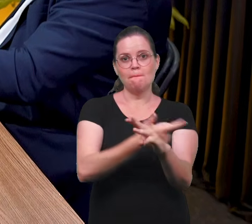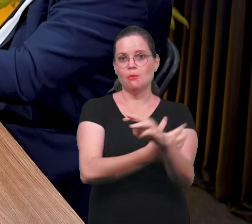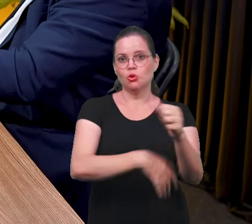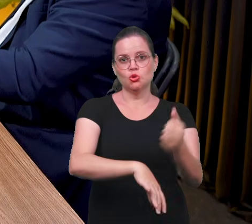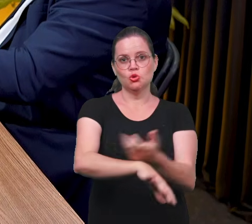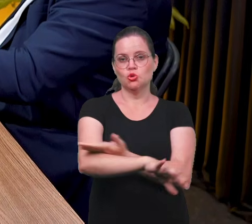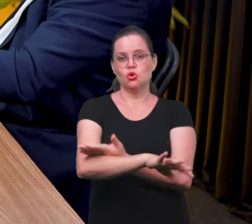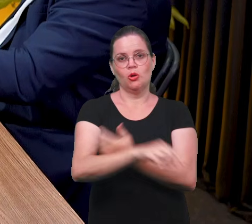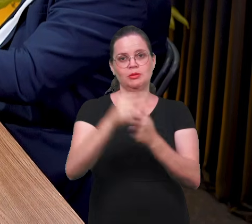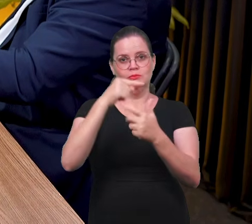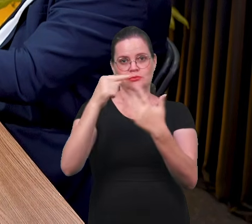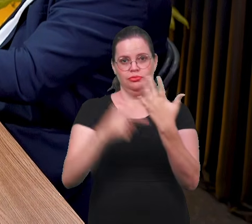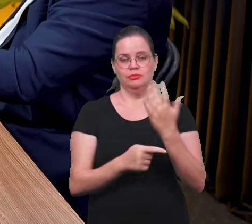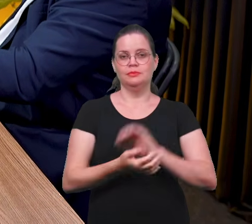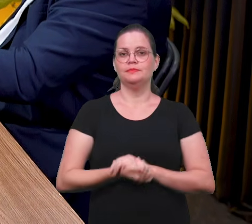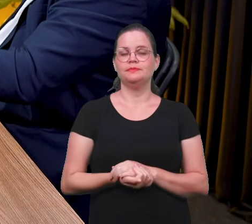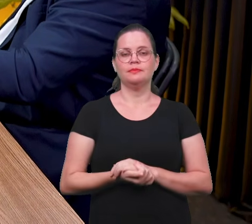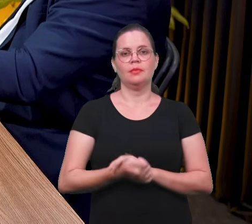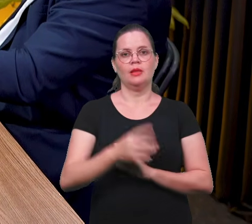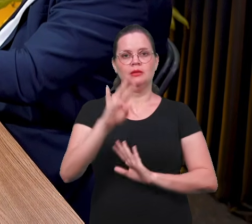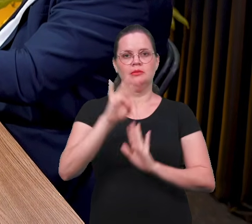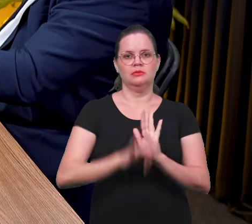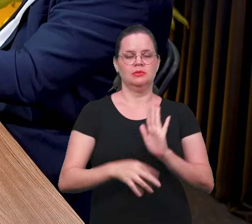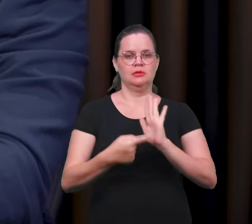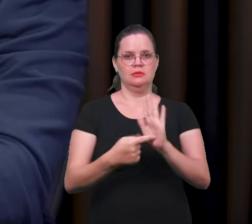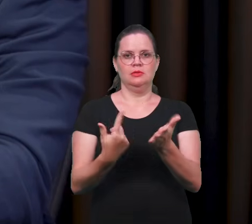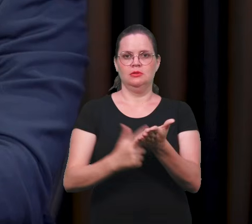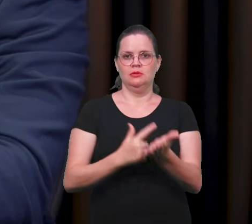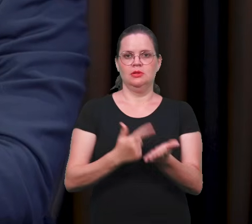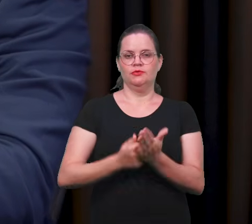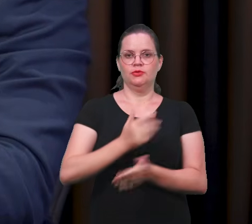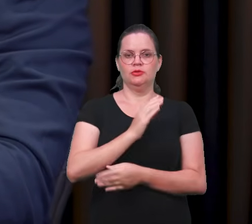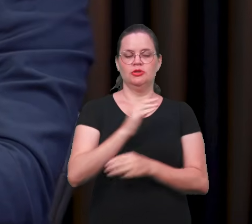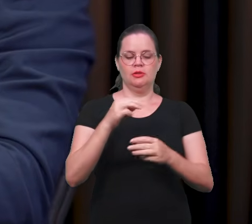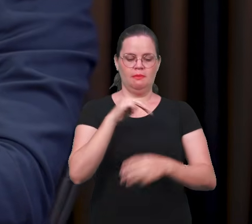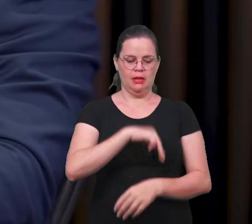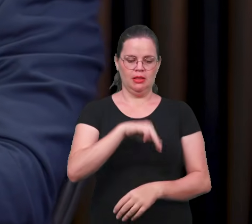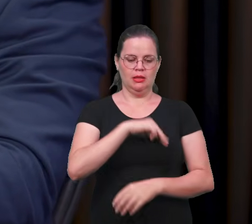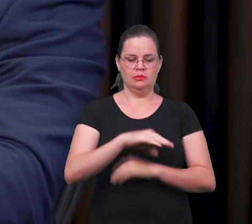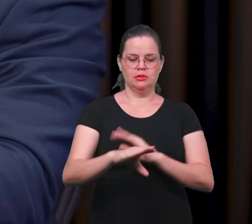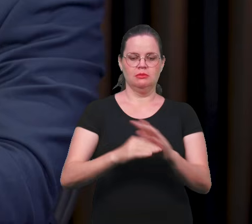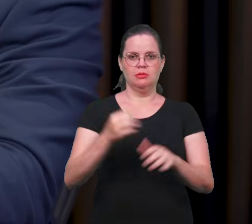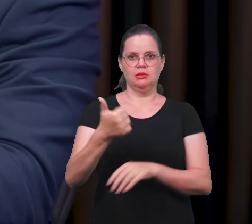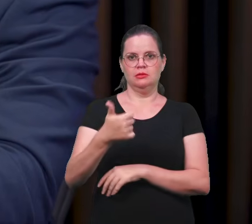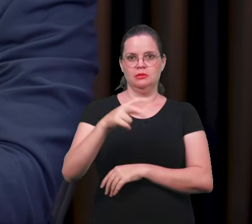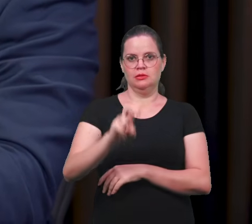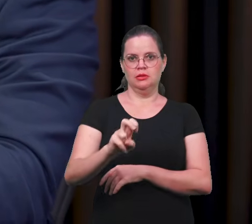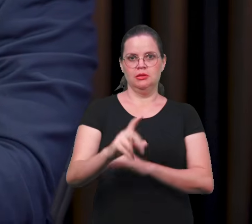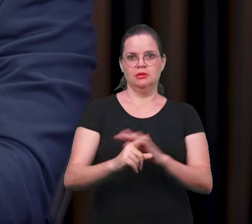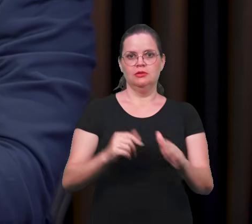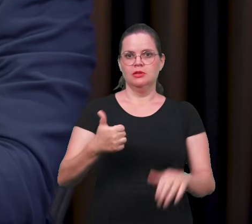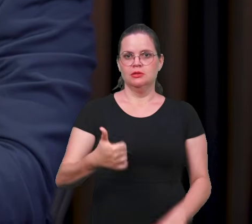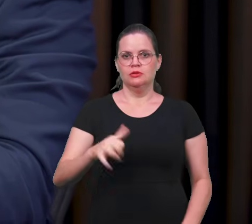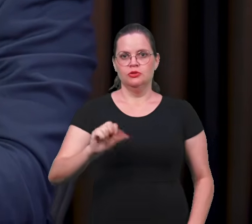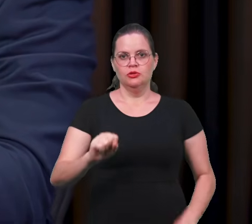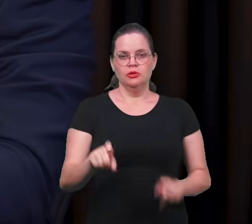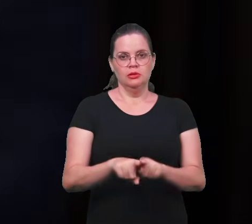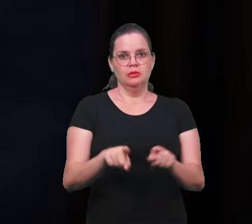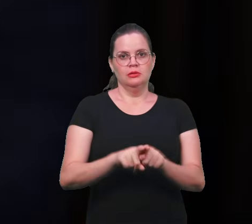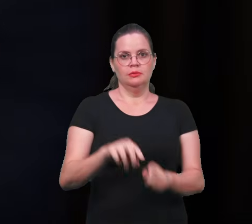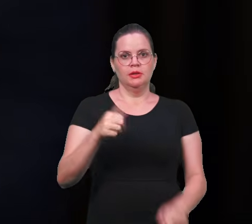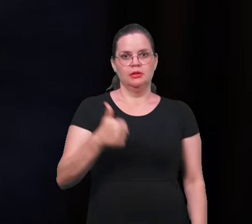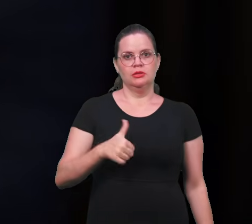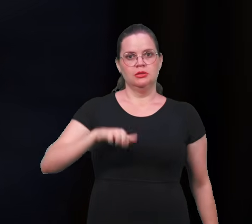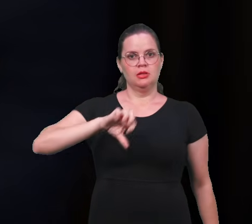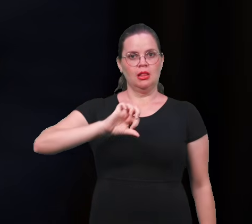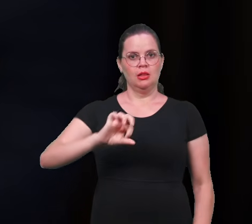palavra do Senhor no Evangelho de Mateus, no capítulo 15, verso 18 e 19, diz assim: